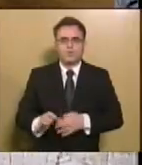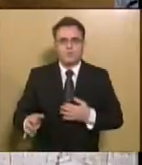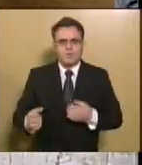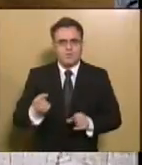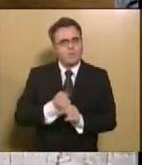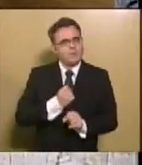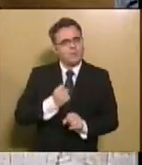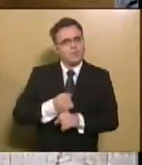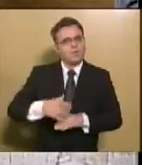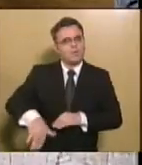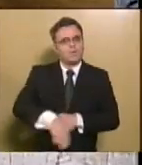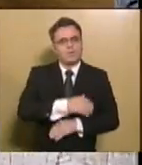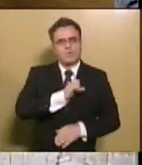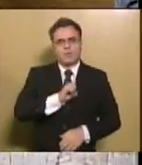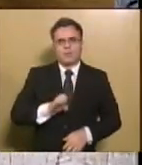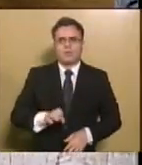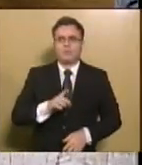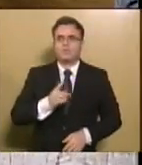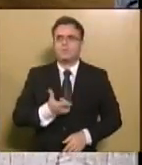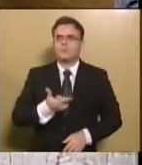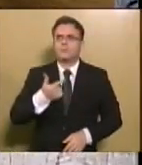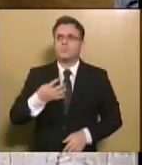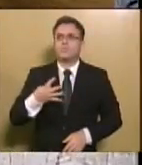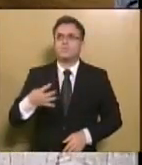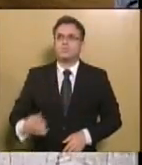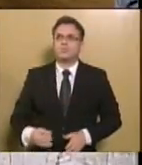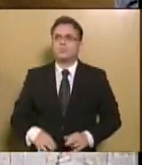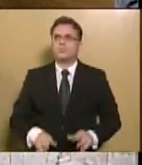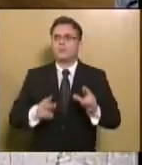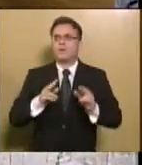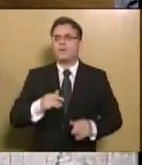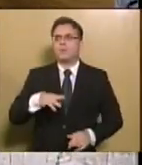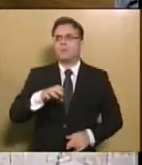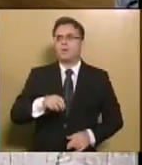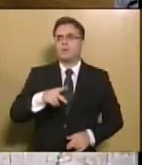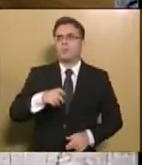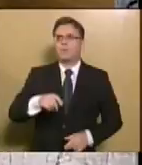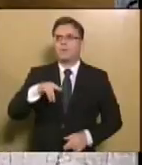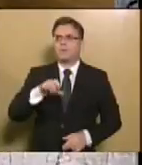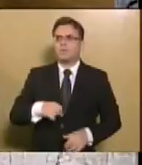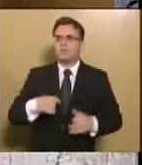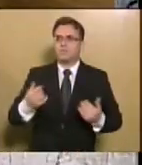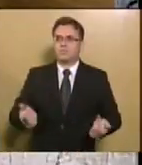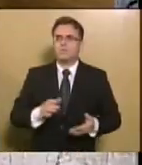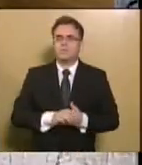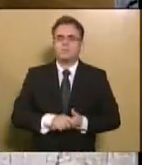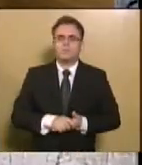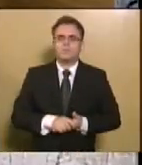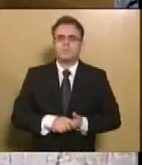asfáltico da rodovia SE-240, que liga o município de Ribeirópolis ao de Moita Bonita.